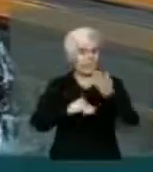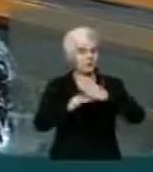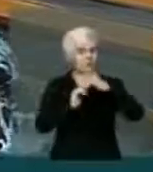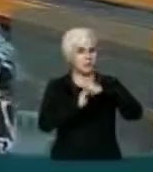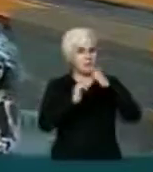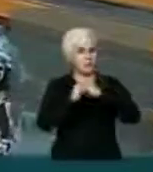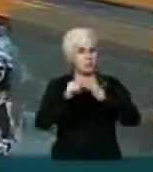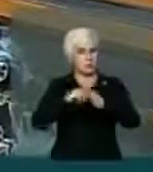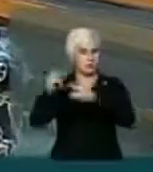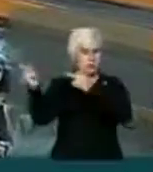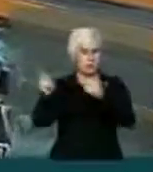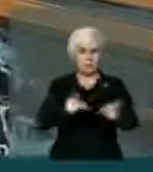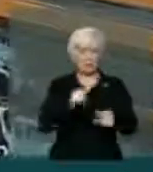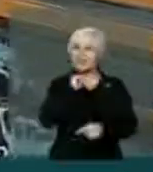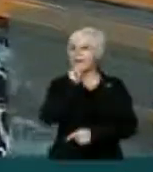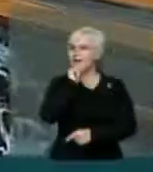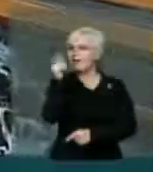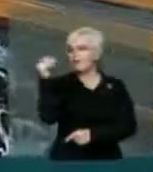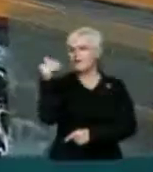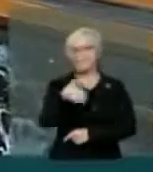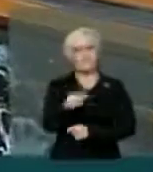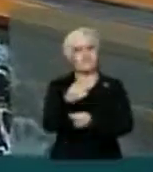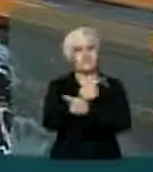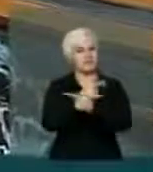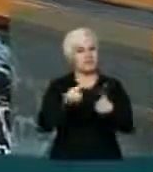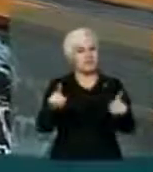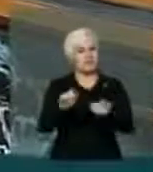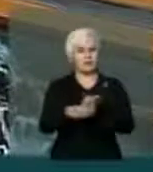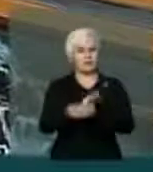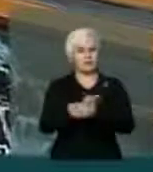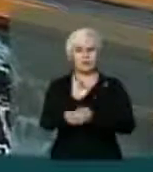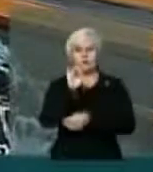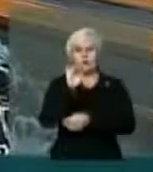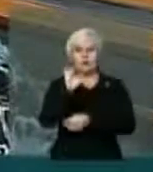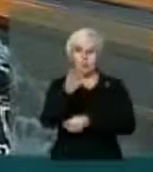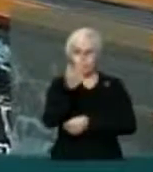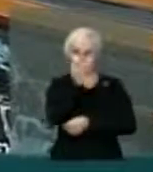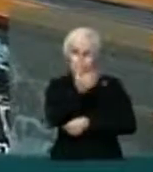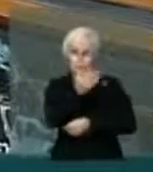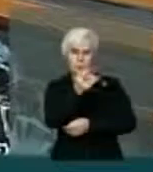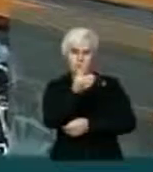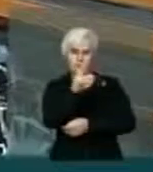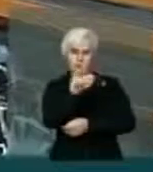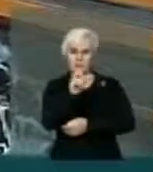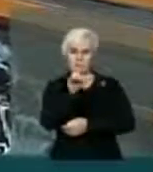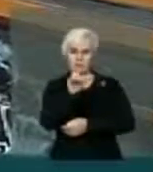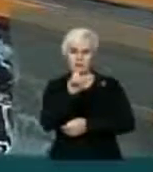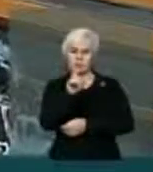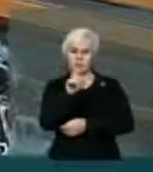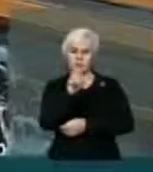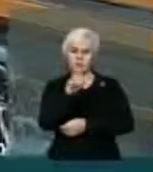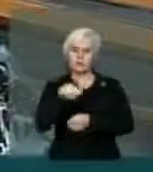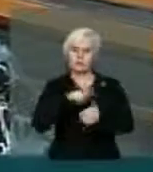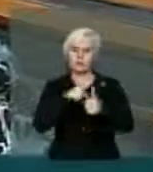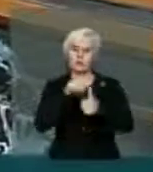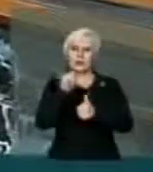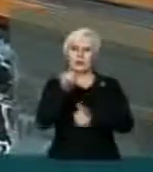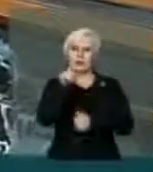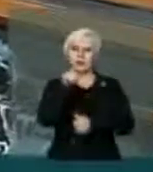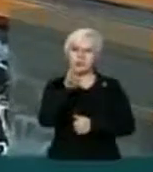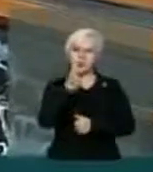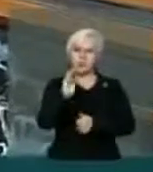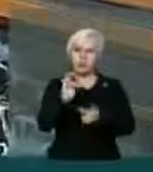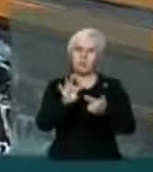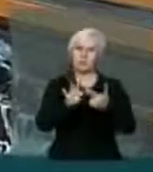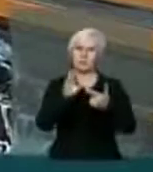empresas convidadas, nenhuma compareceu a nenhuma dessas audiências, que a SBT, a Record,